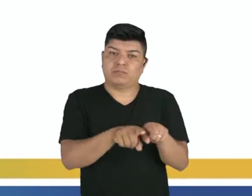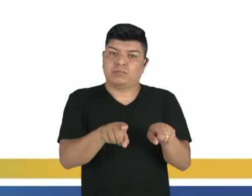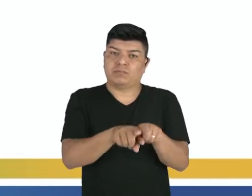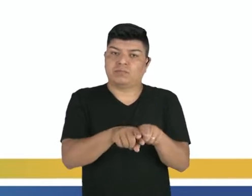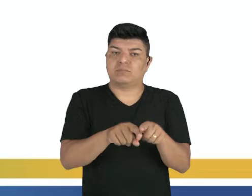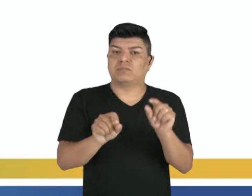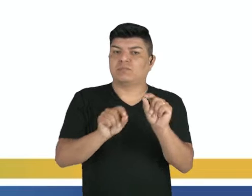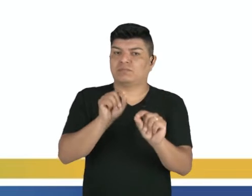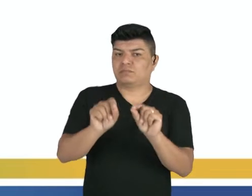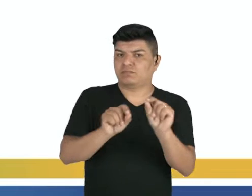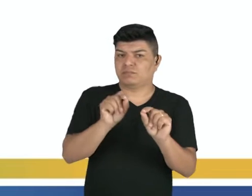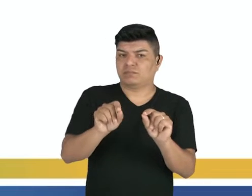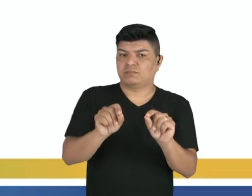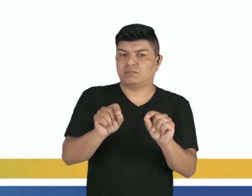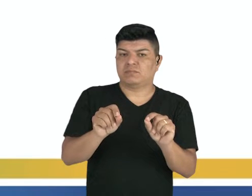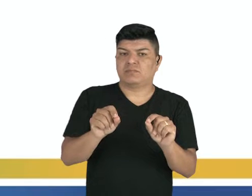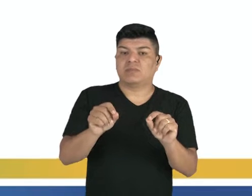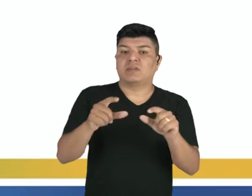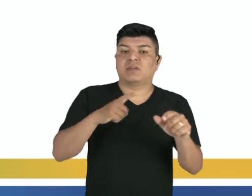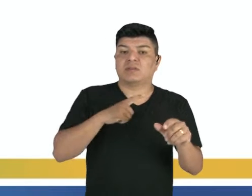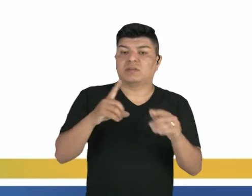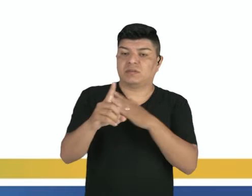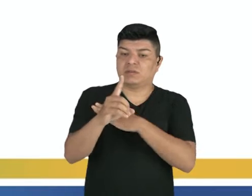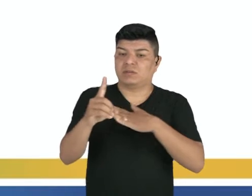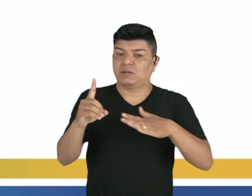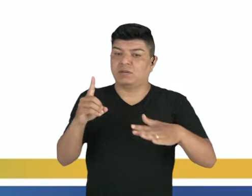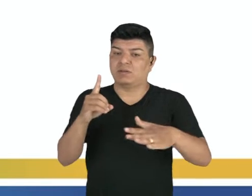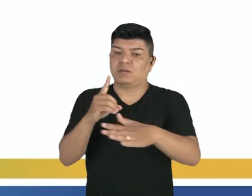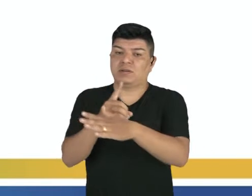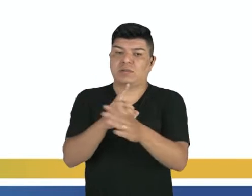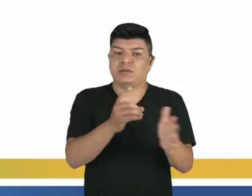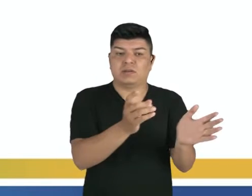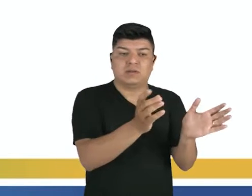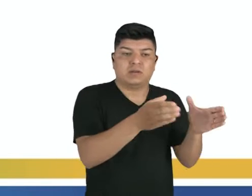estou tratando das classes sociais